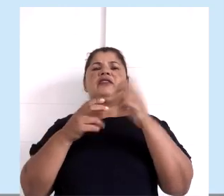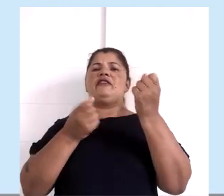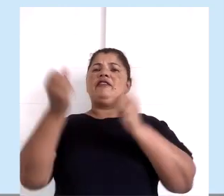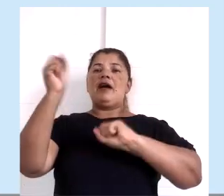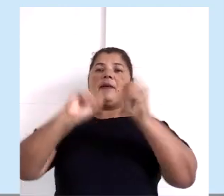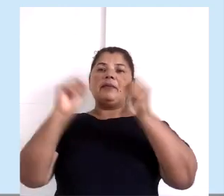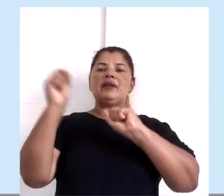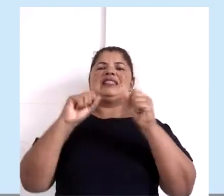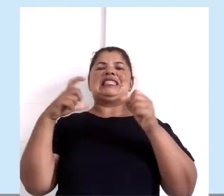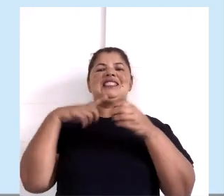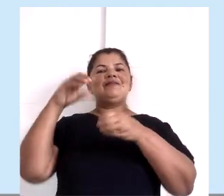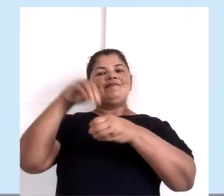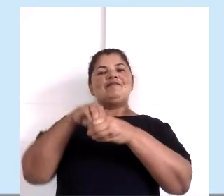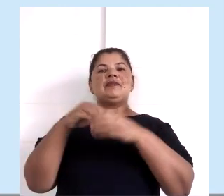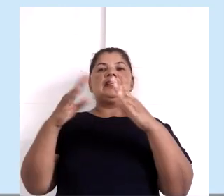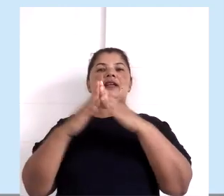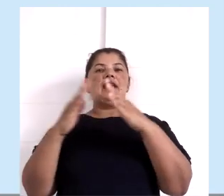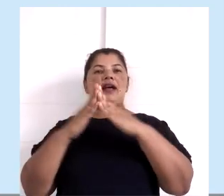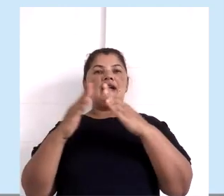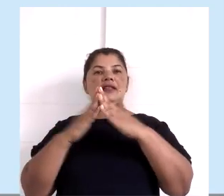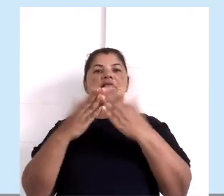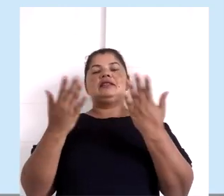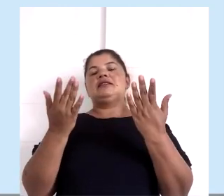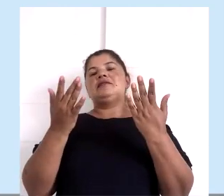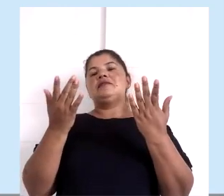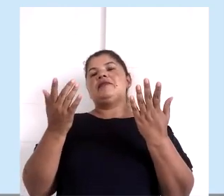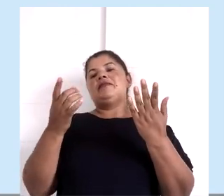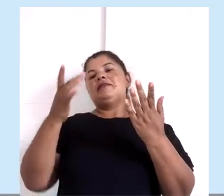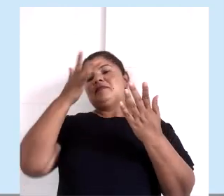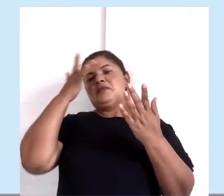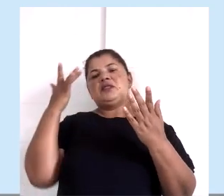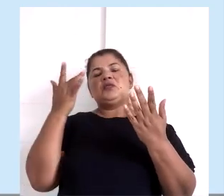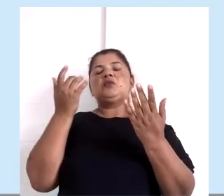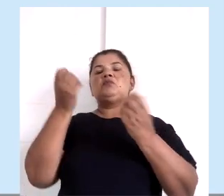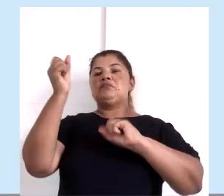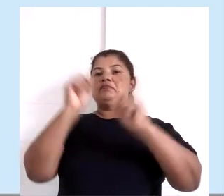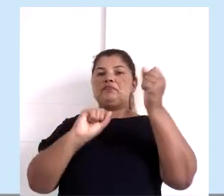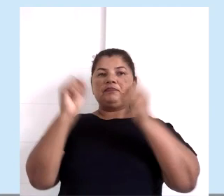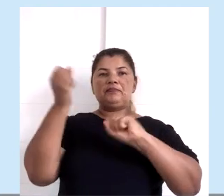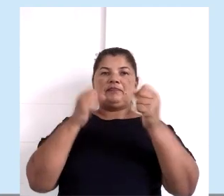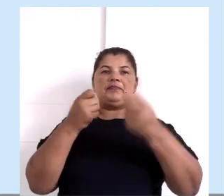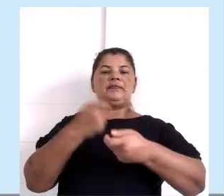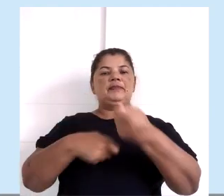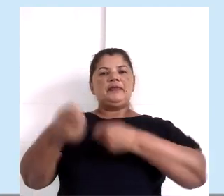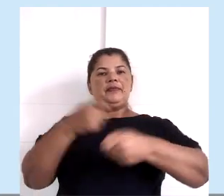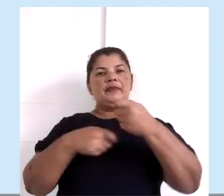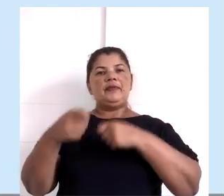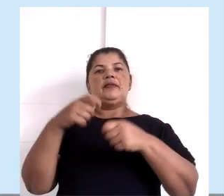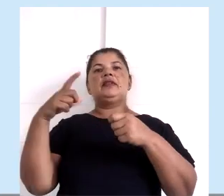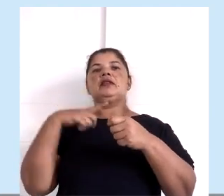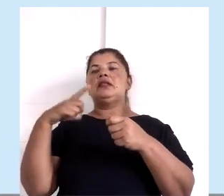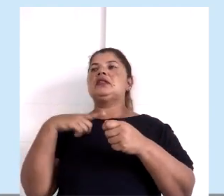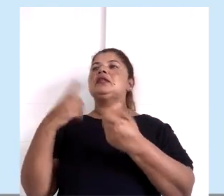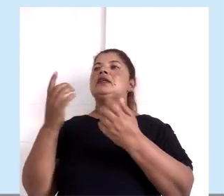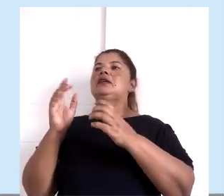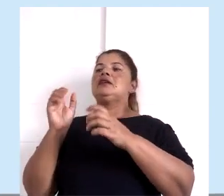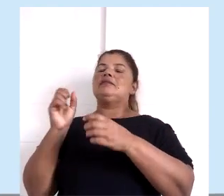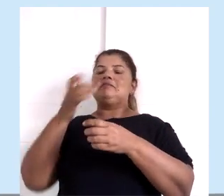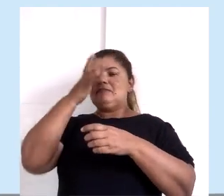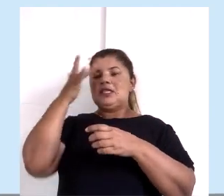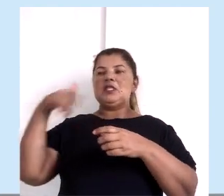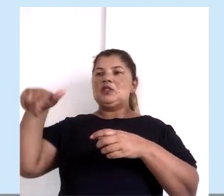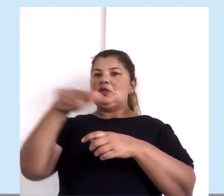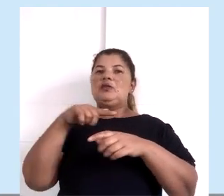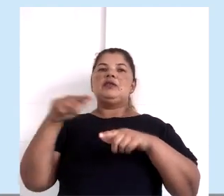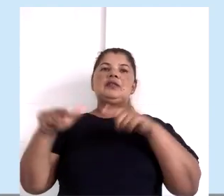fábricas eram em casas, né, de grandes proprietários, grandes comerciantes. Esses comerciantes abrigavam pessoas